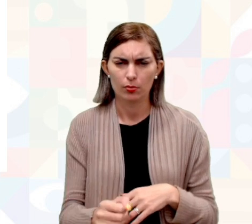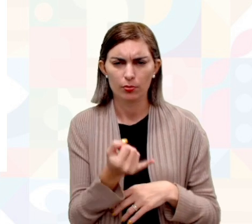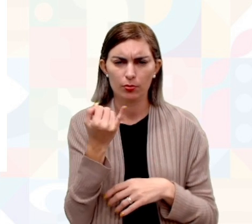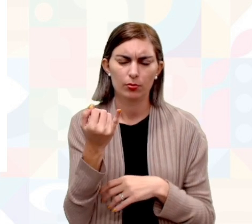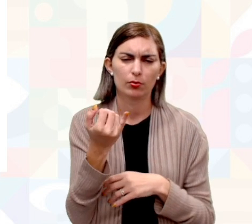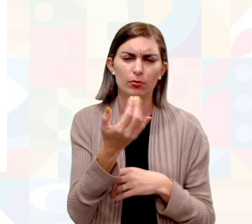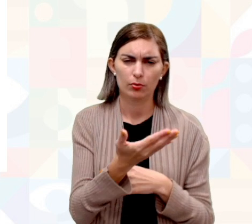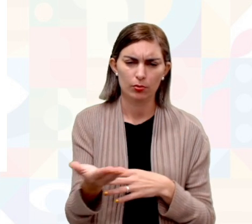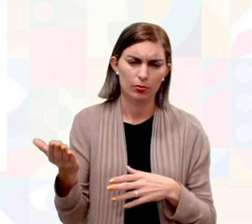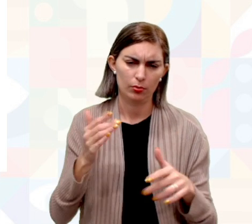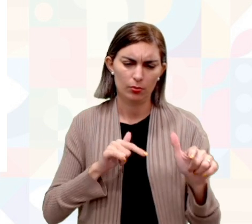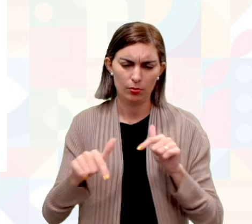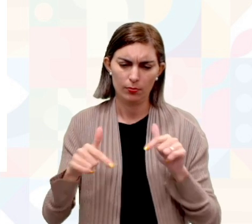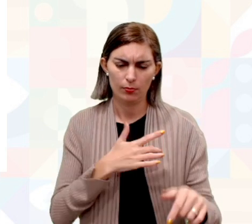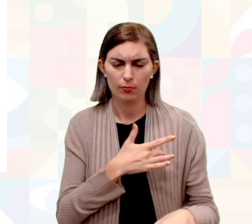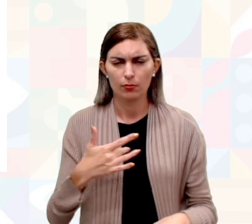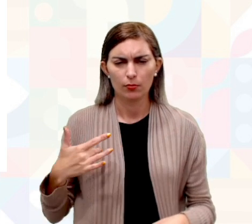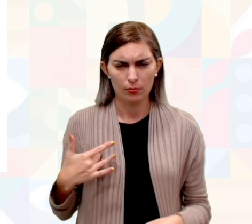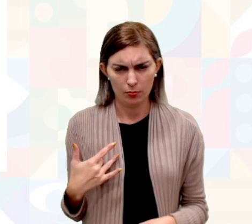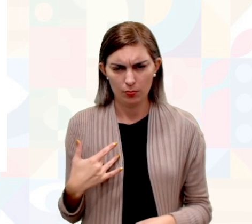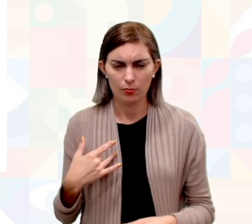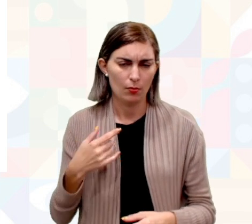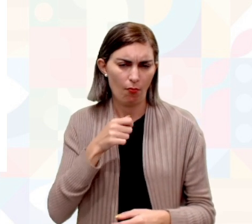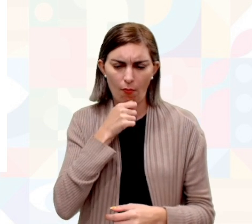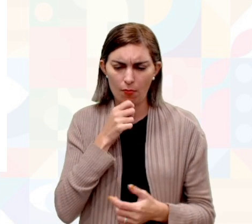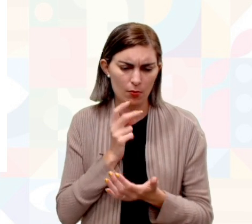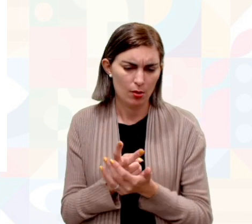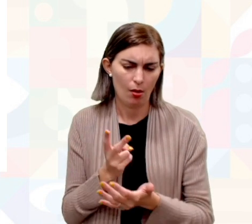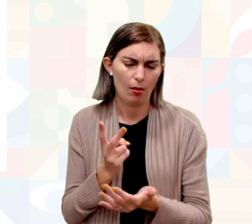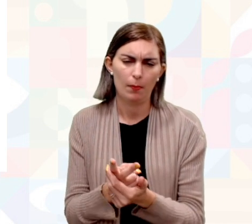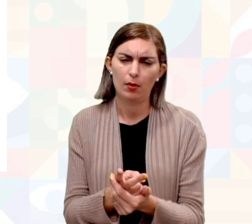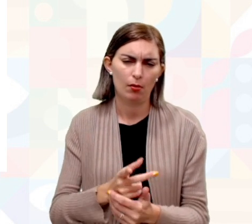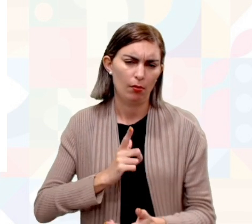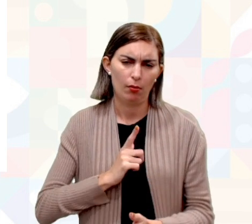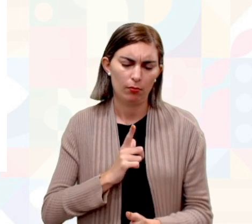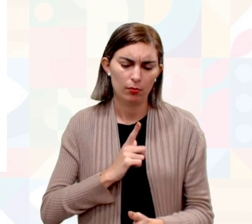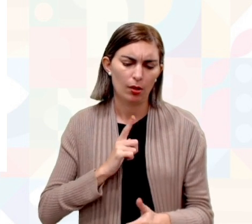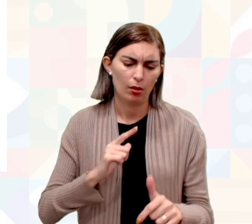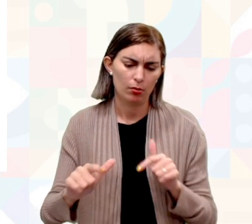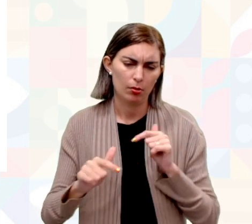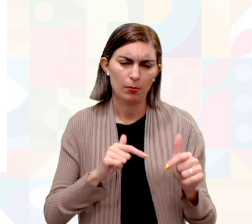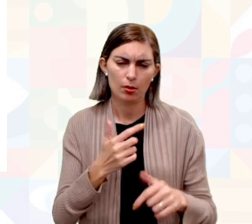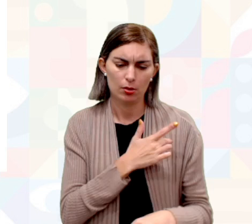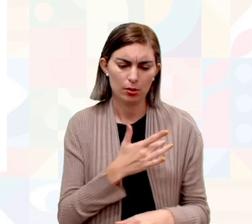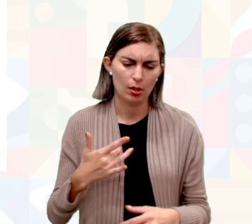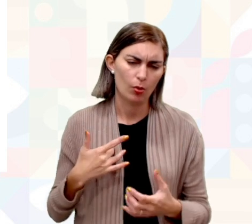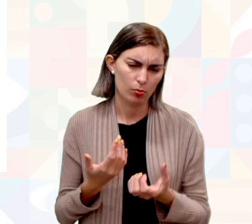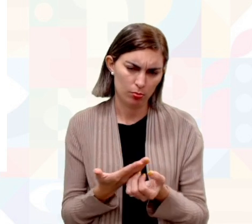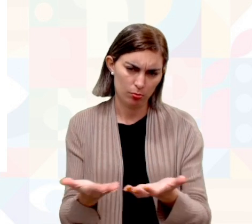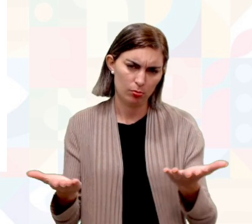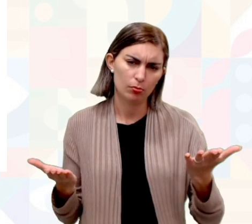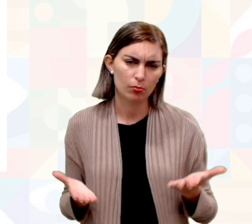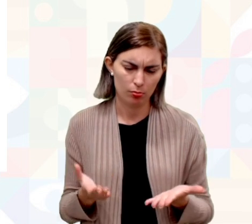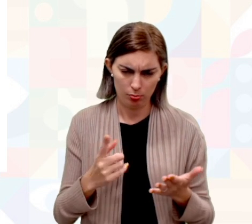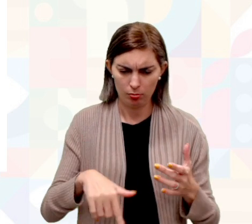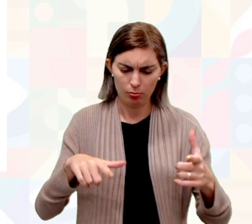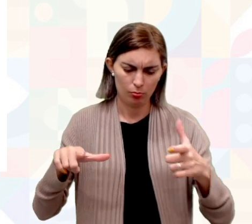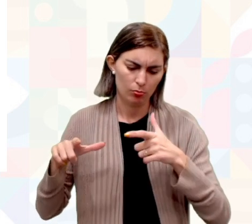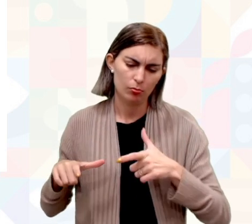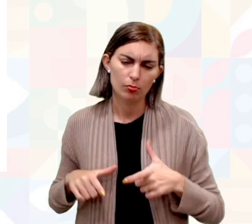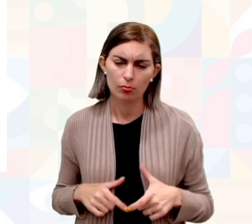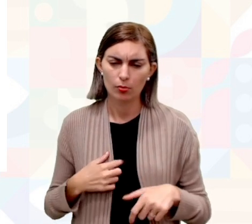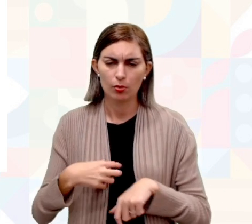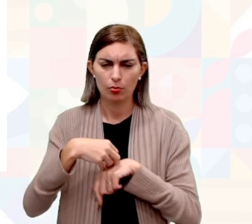acesso ao serviço de saúde. Nem sempre a gente tem esse serviço de saúde disponível na nossa localidade. Eu